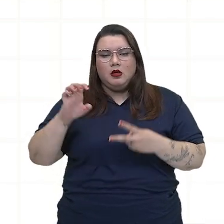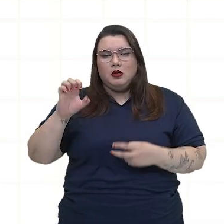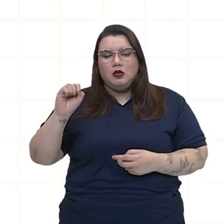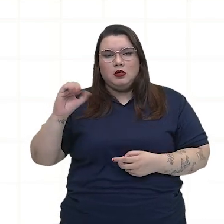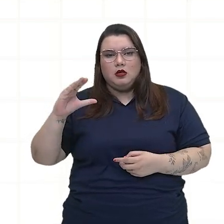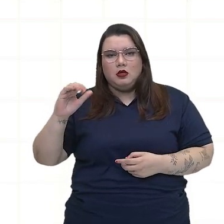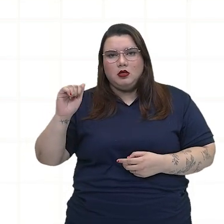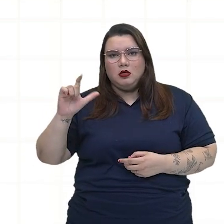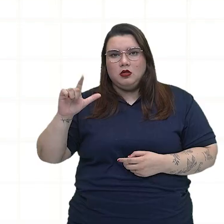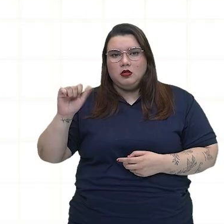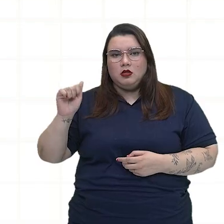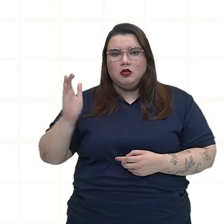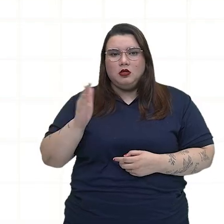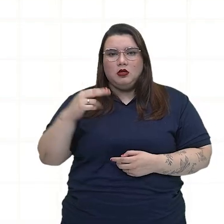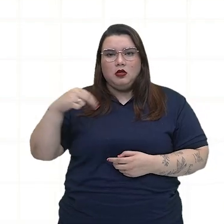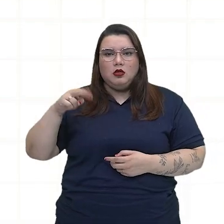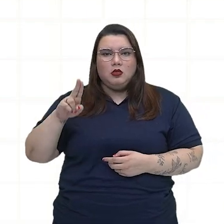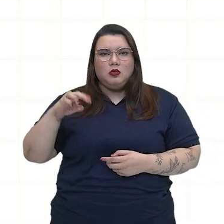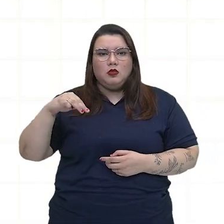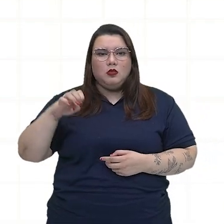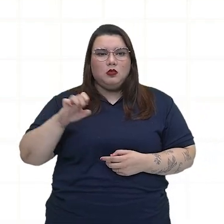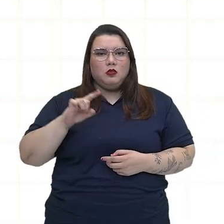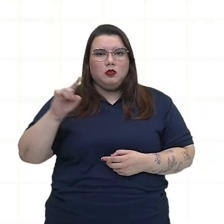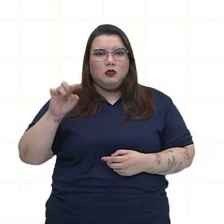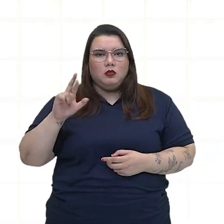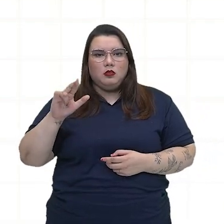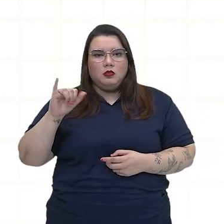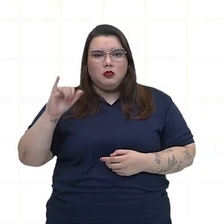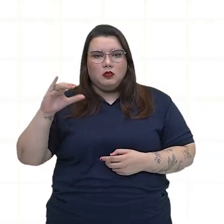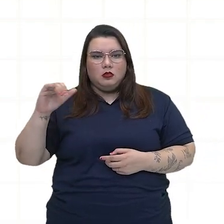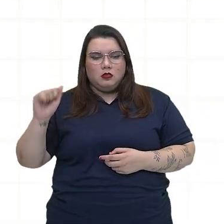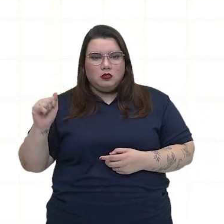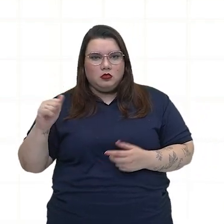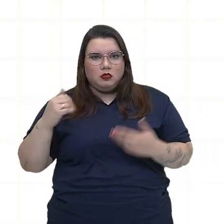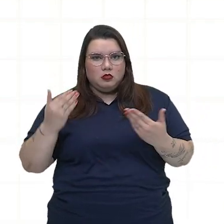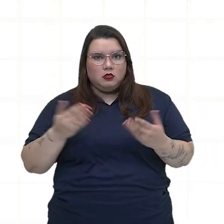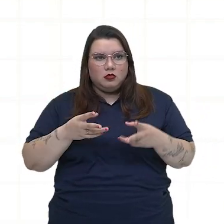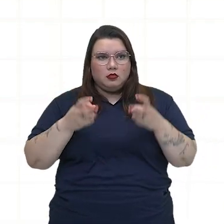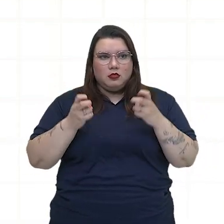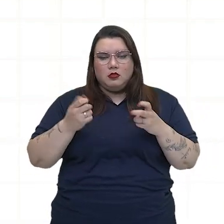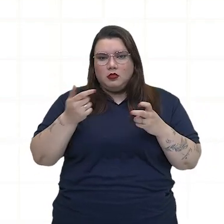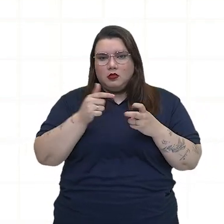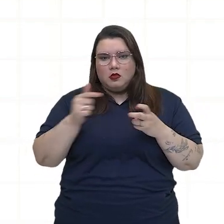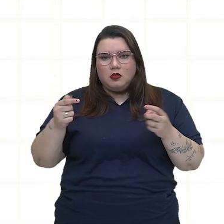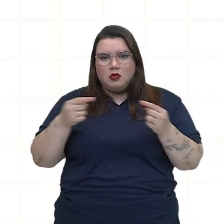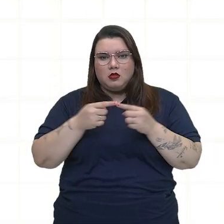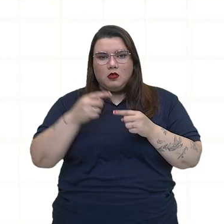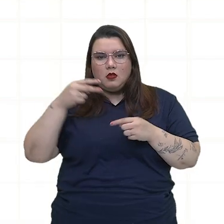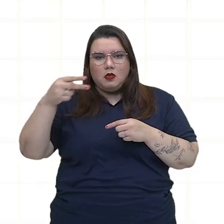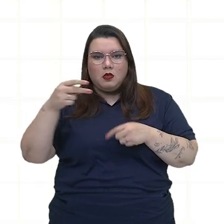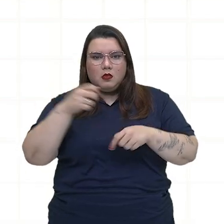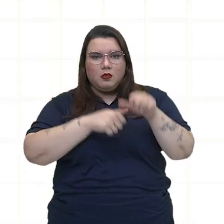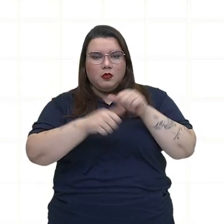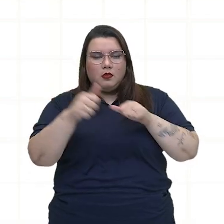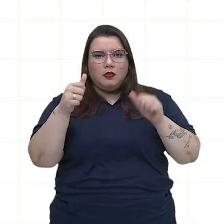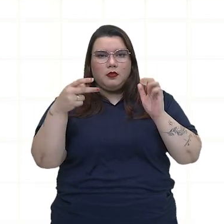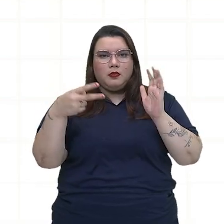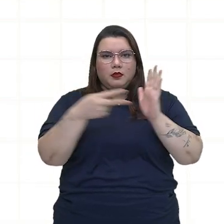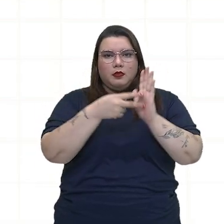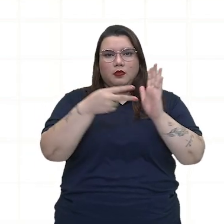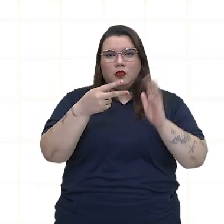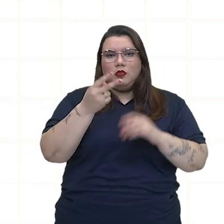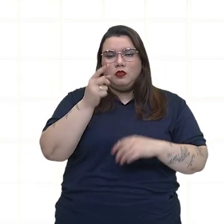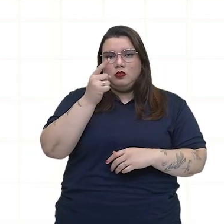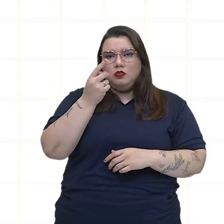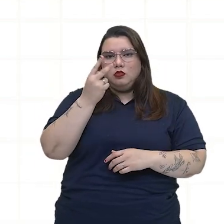o exemplo da escala numérica. Então, olha só, não temos mais o sinal de igual. Agora são 2